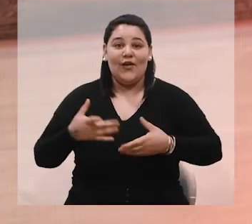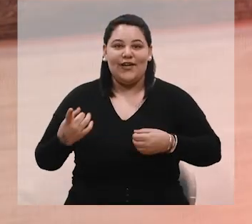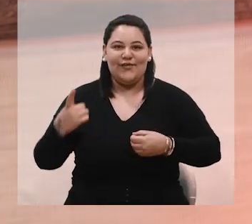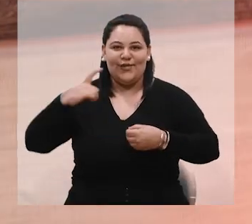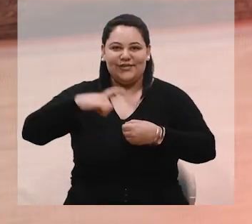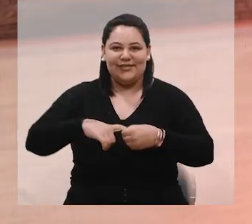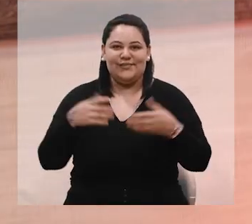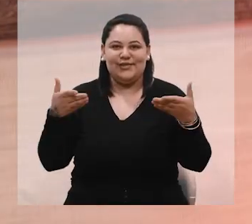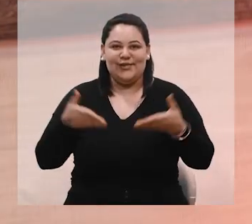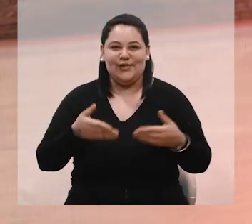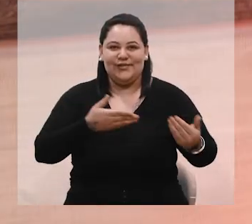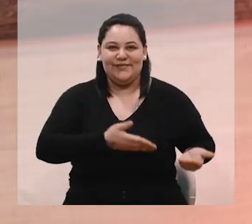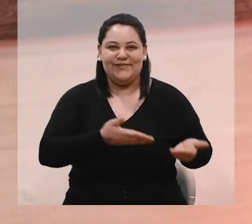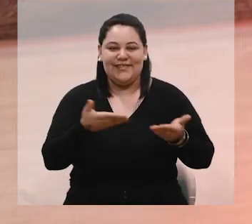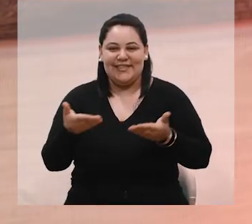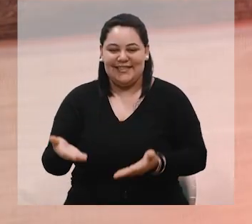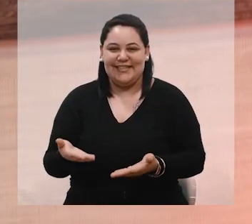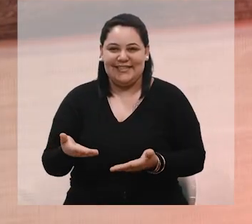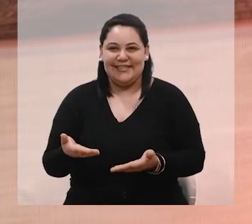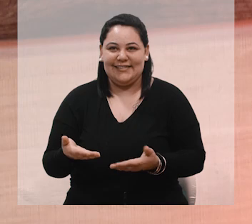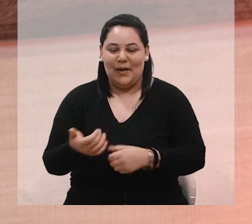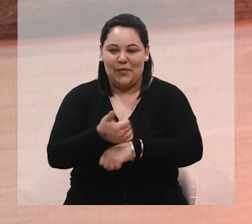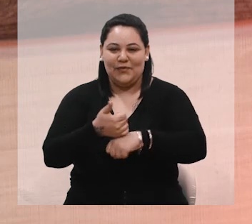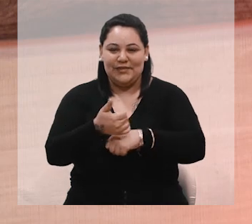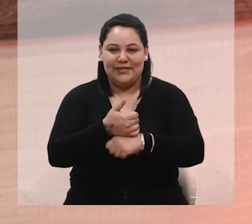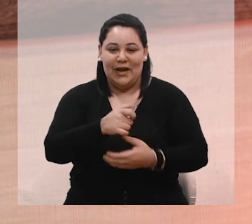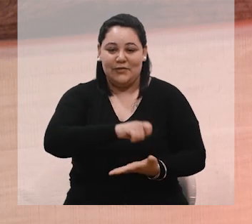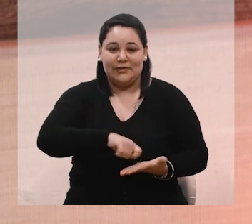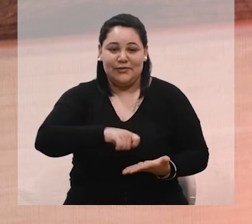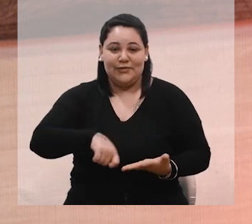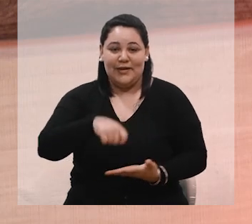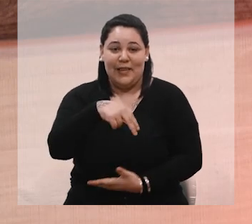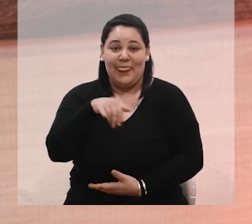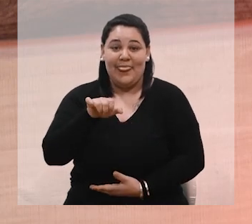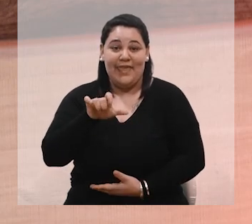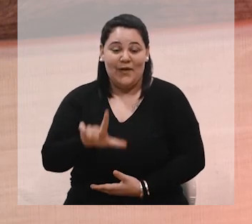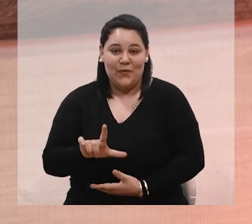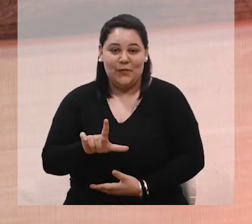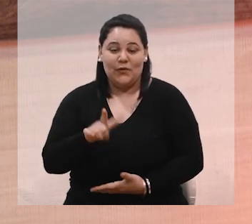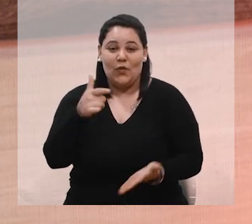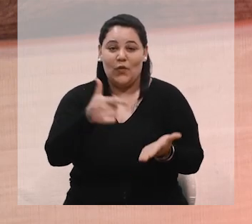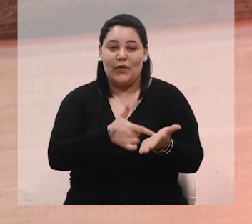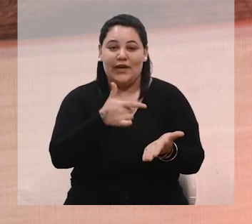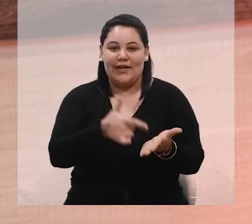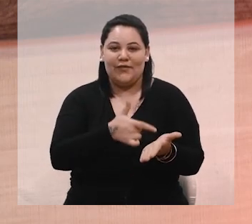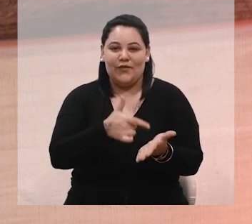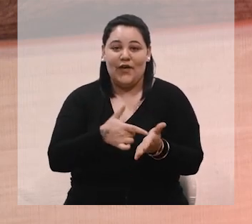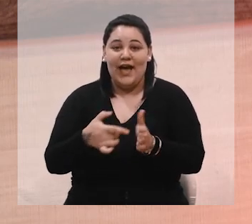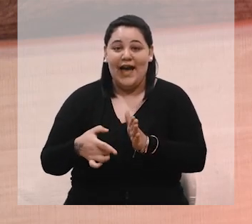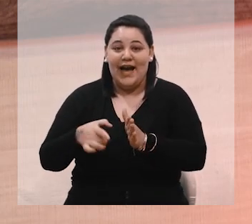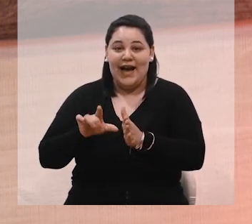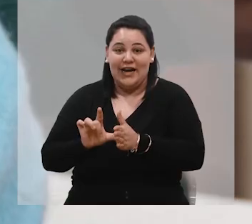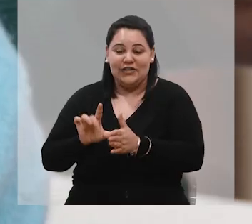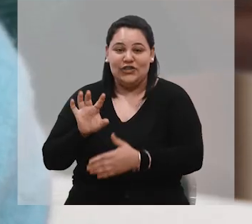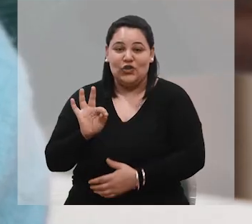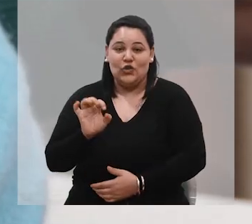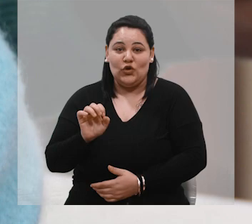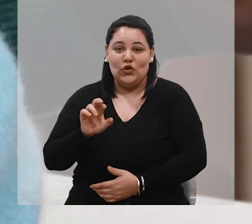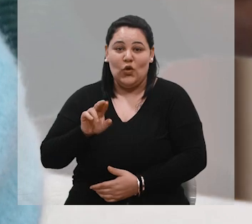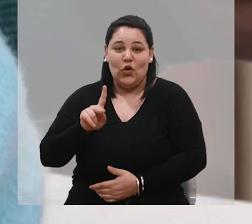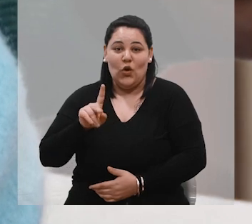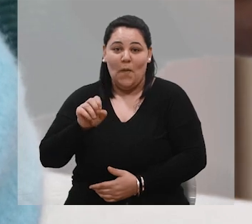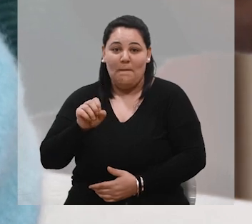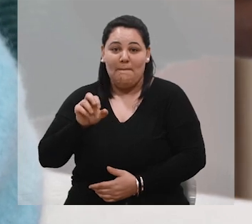Estamos de volta hoje recebendo aqui a escritora Nil Kremer com a obra Antes que o Torpor Vença,